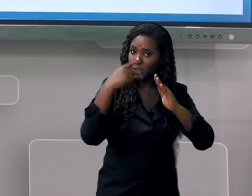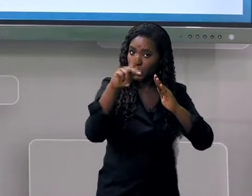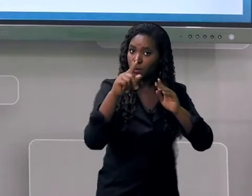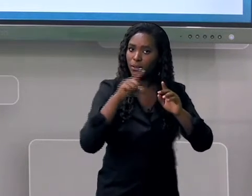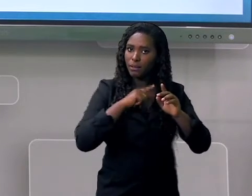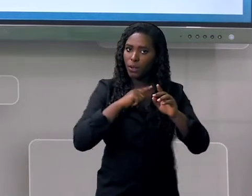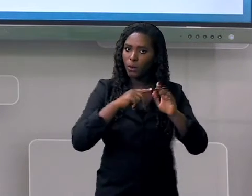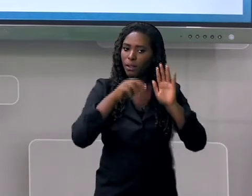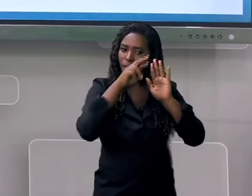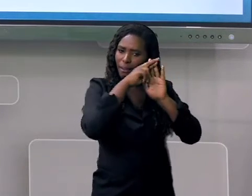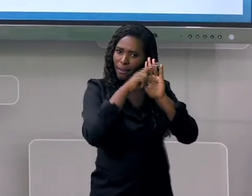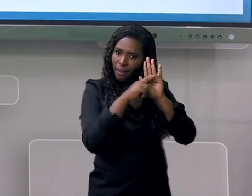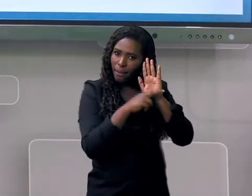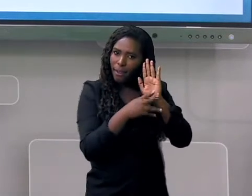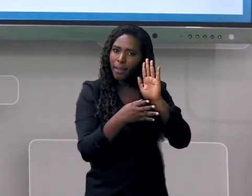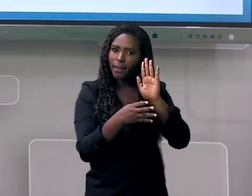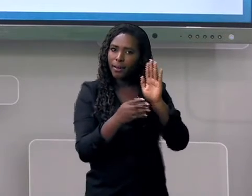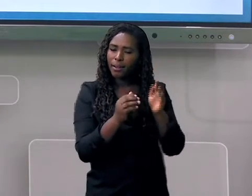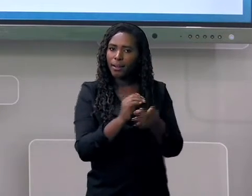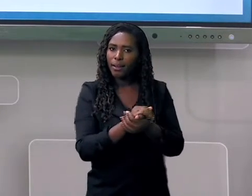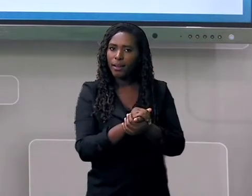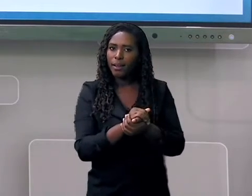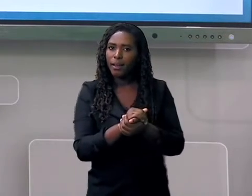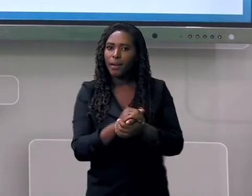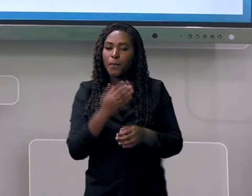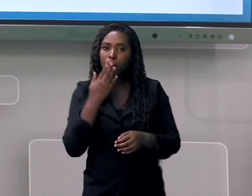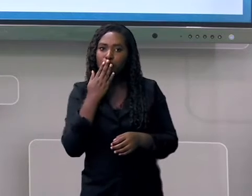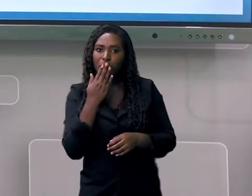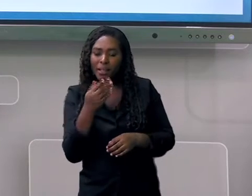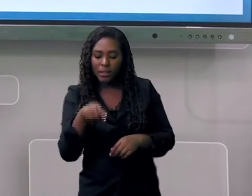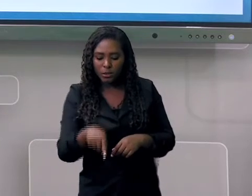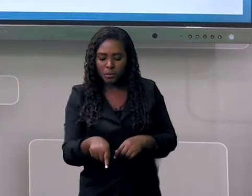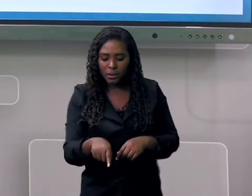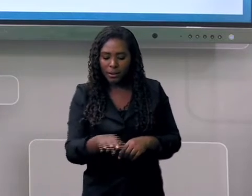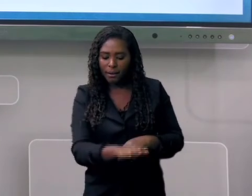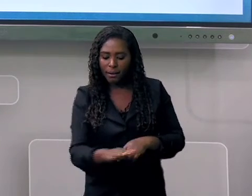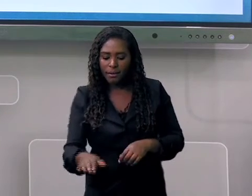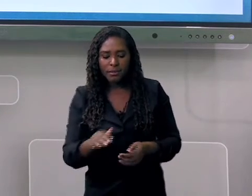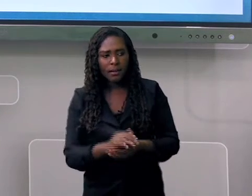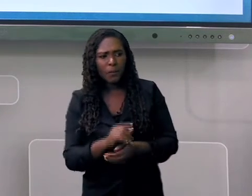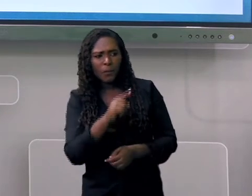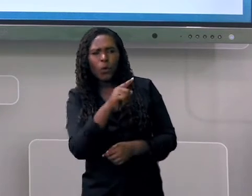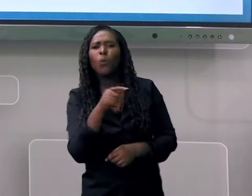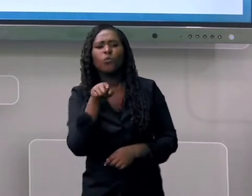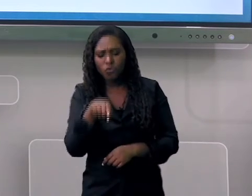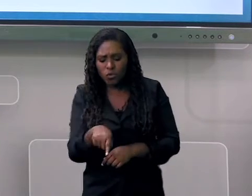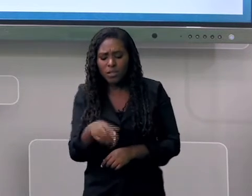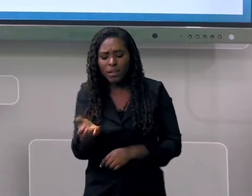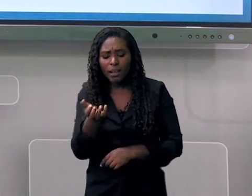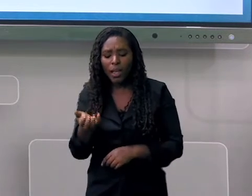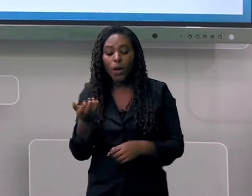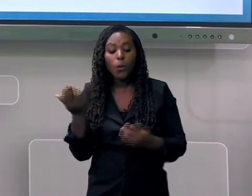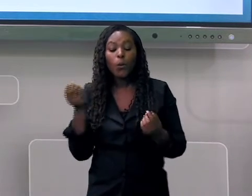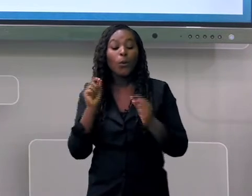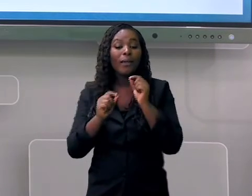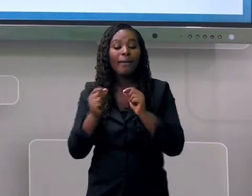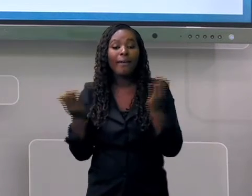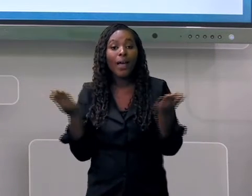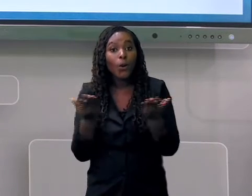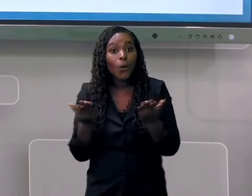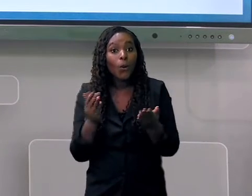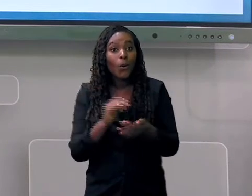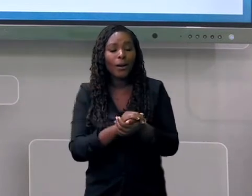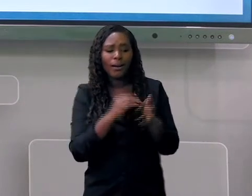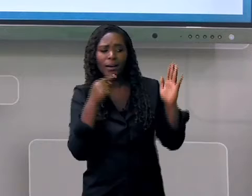quando você perceber que ela quer alguma coisa. Me mostra aqui, o que você quer? E ela vai apontar. Essa ajuda de poder ver